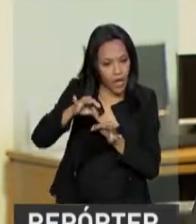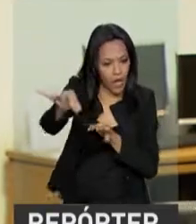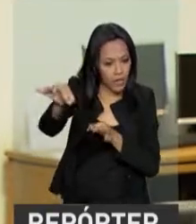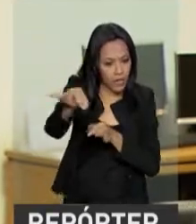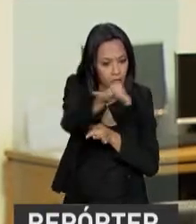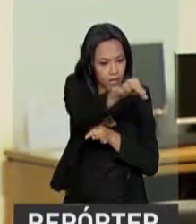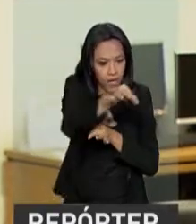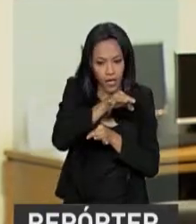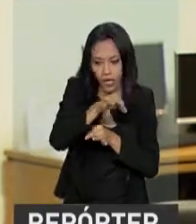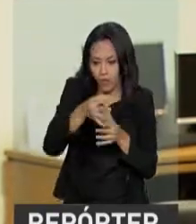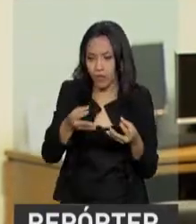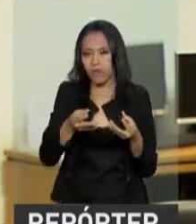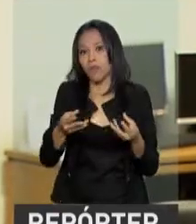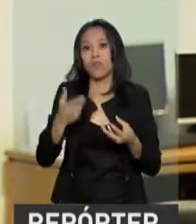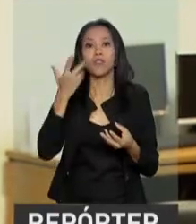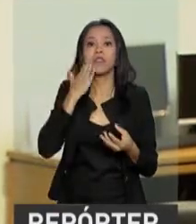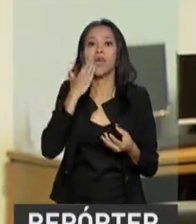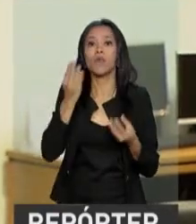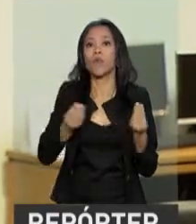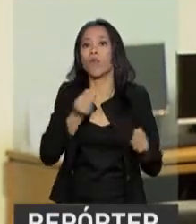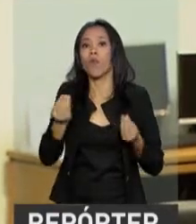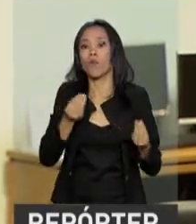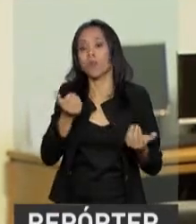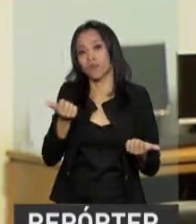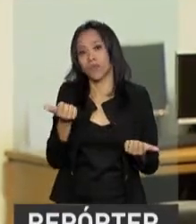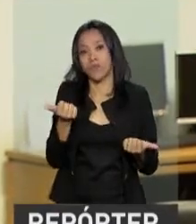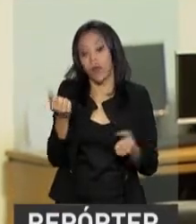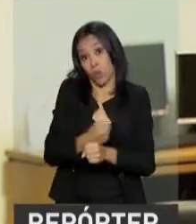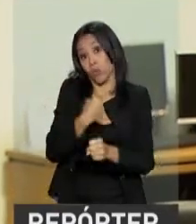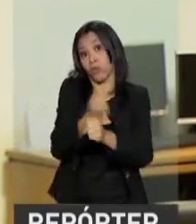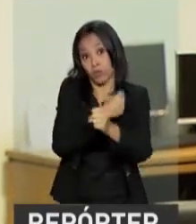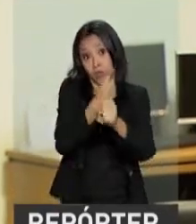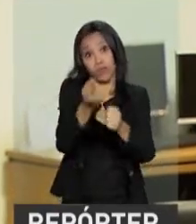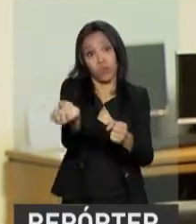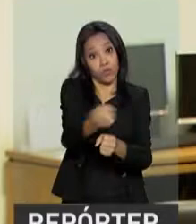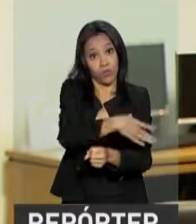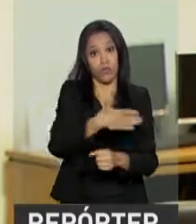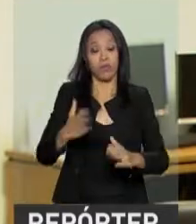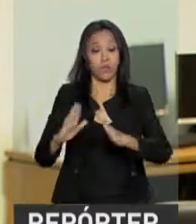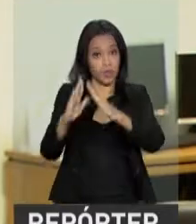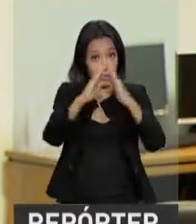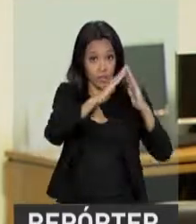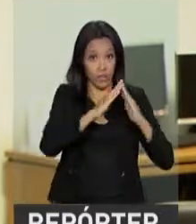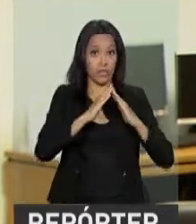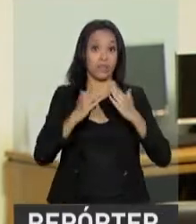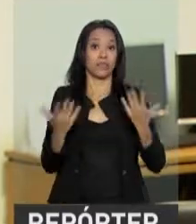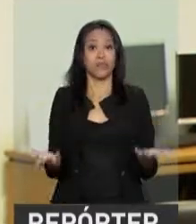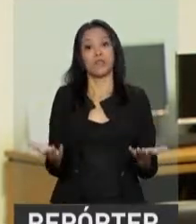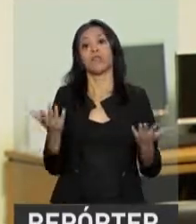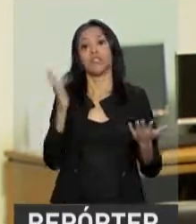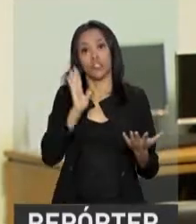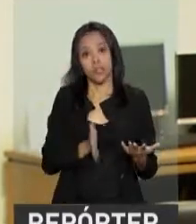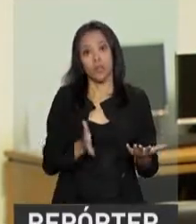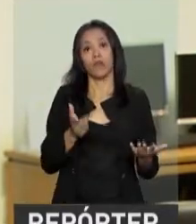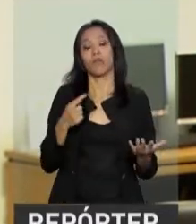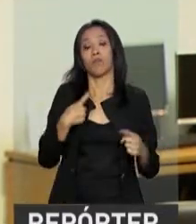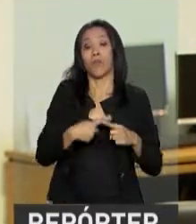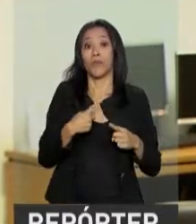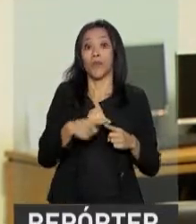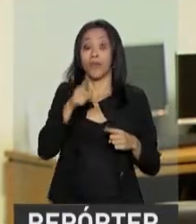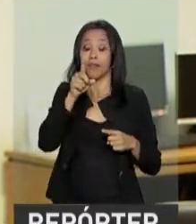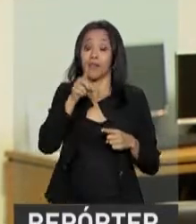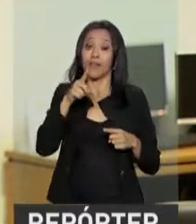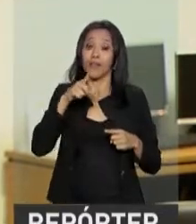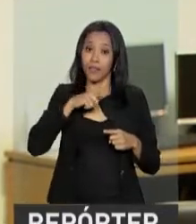contribuir para quente auxilie cij na construção de novas moradias do minha casa minha vida já urbana porque terão as suas